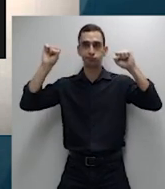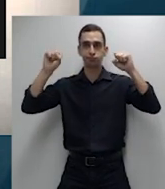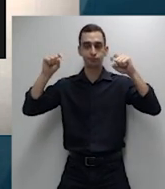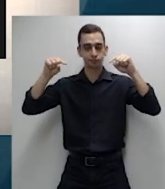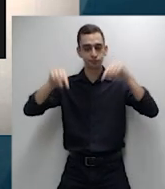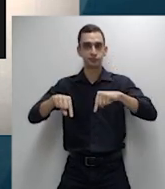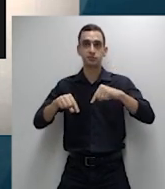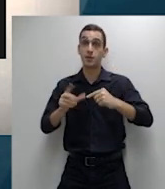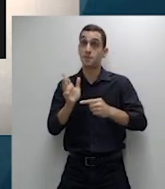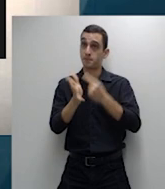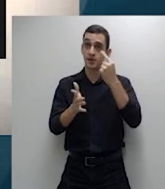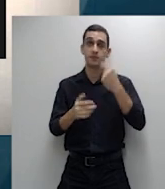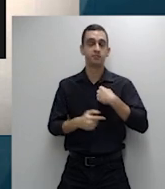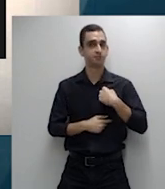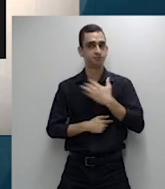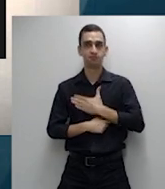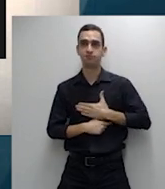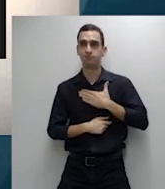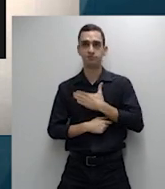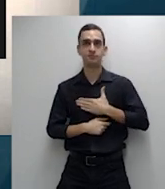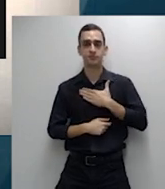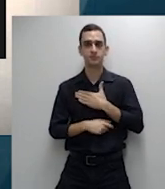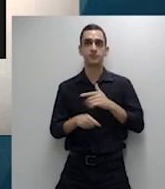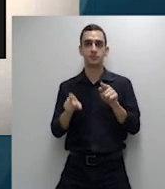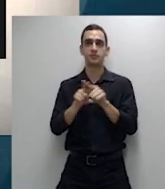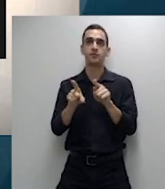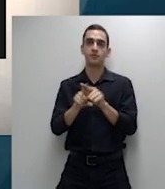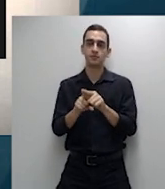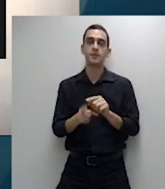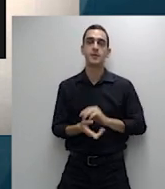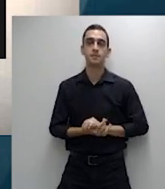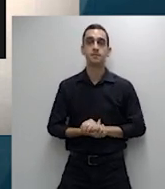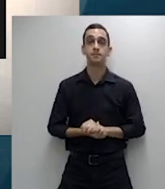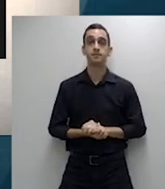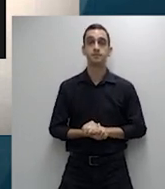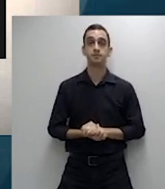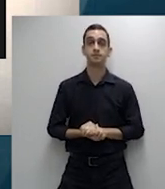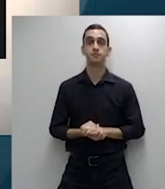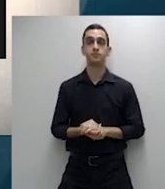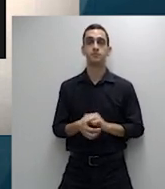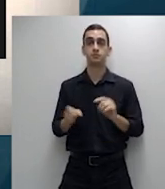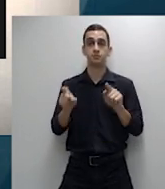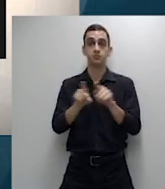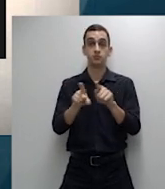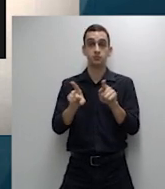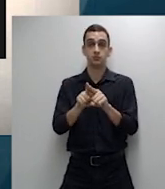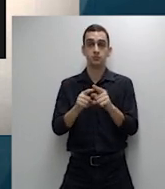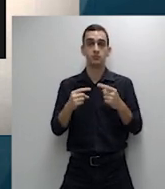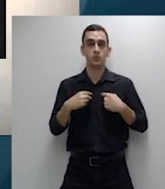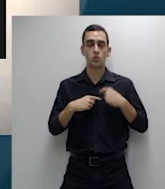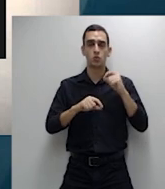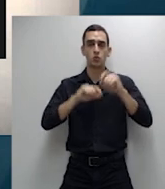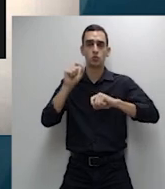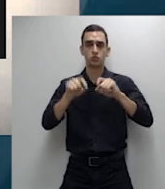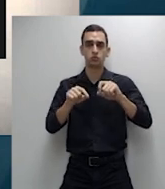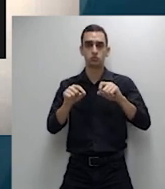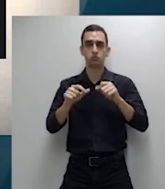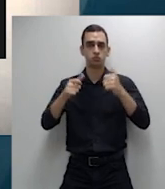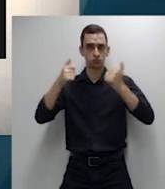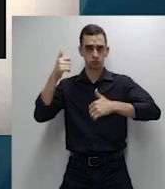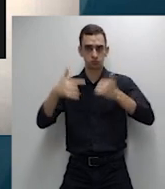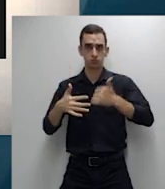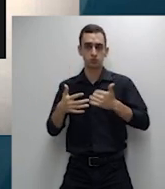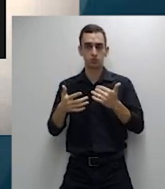manifestando aqui a minha satisfação e fazer perante a primeira turma também fácil antes de adentrar um médico e se a gente chegou uma